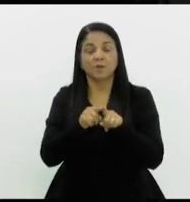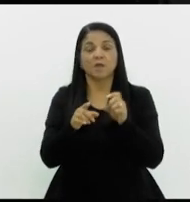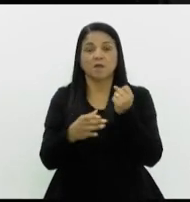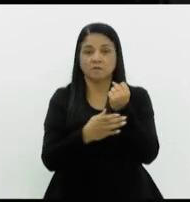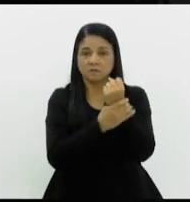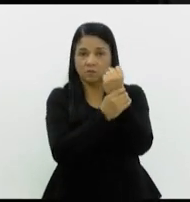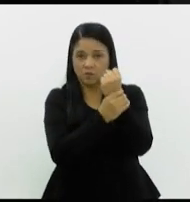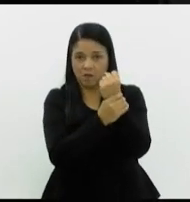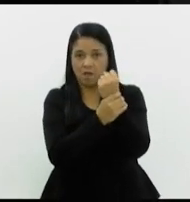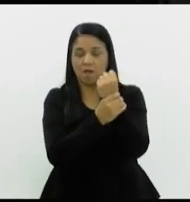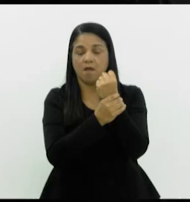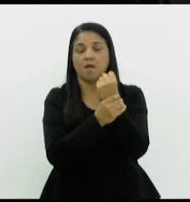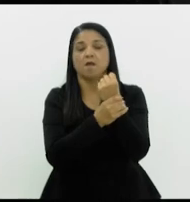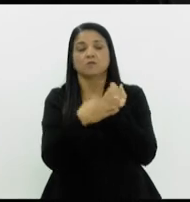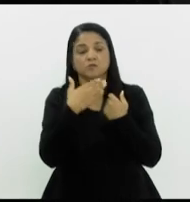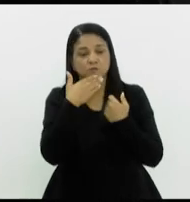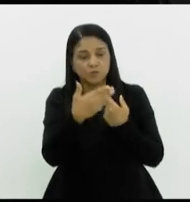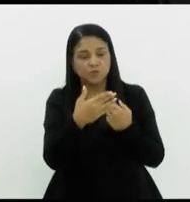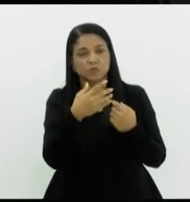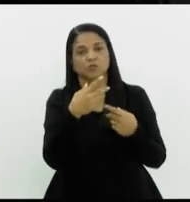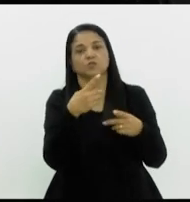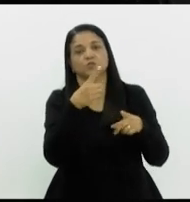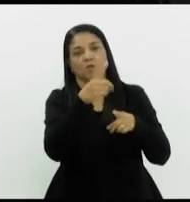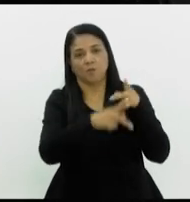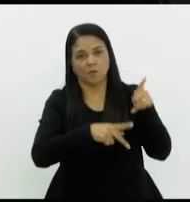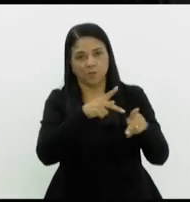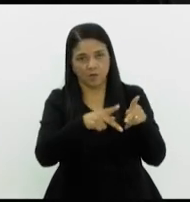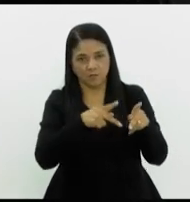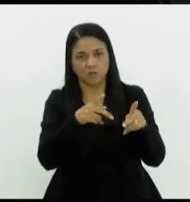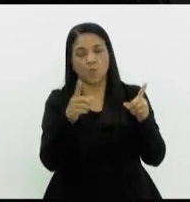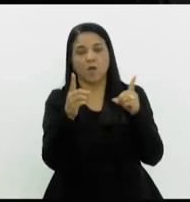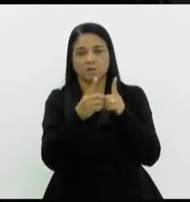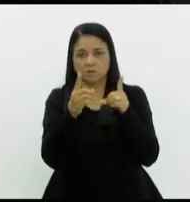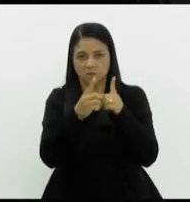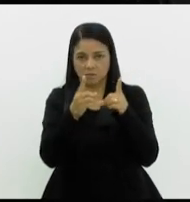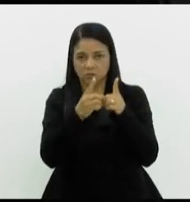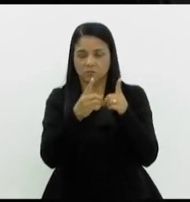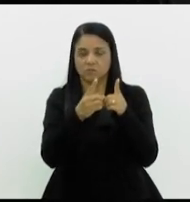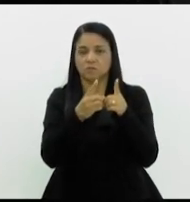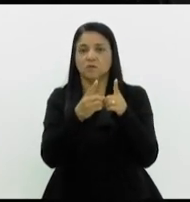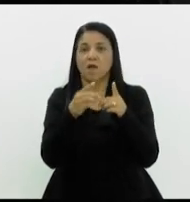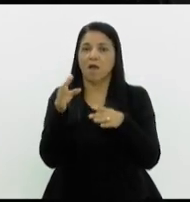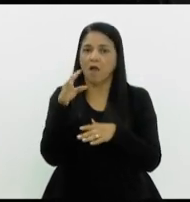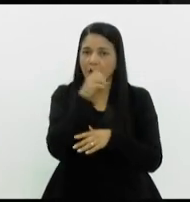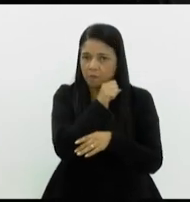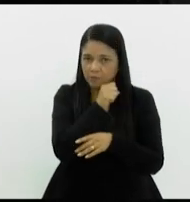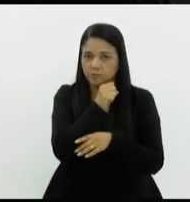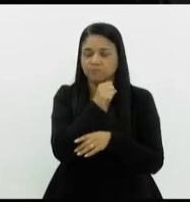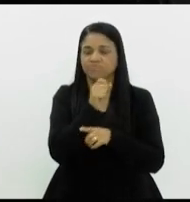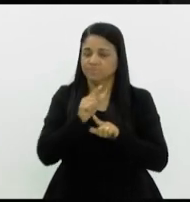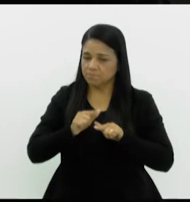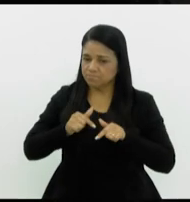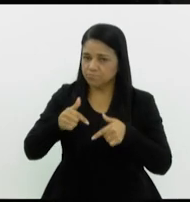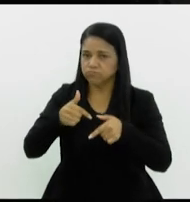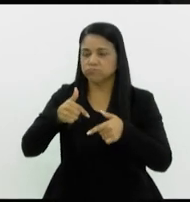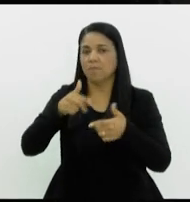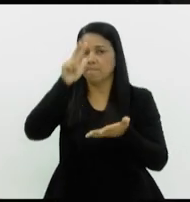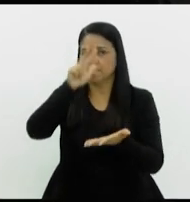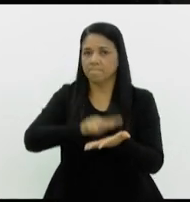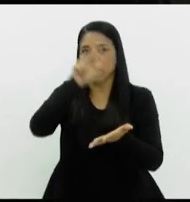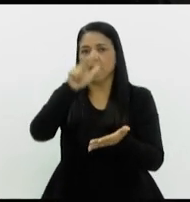que as demandas da população sejam atendidas de maneira mais ágil e eficaz.